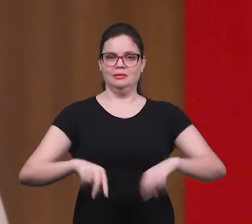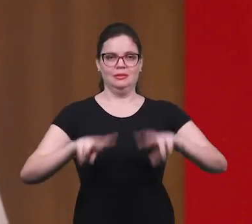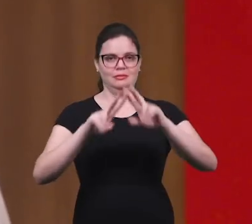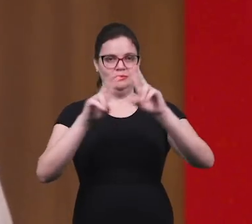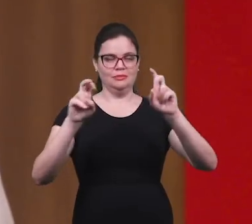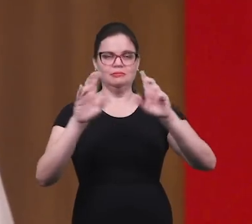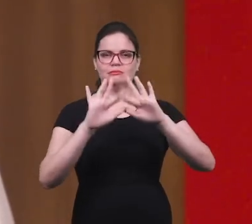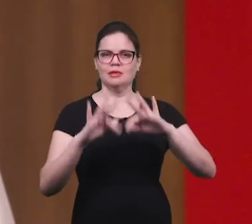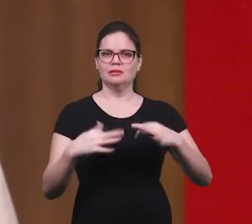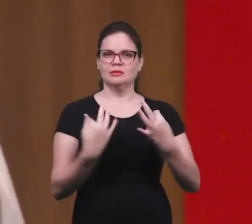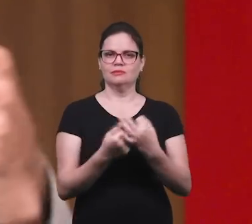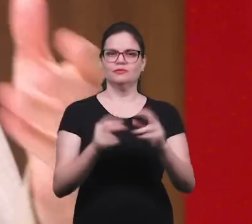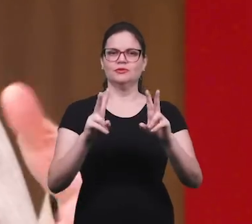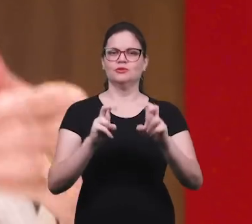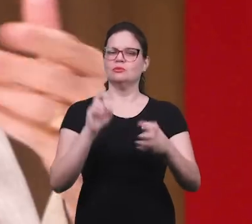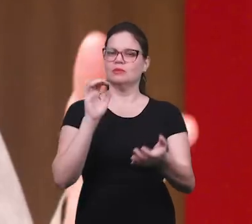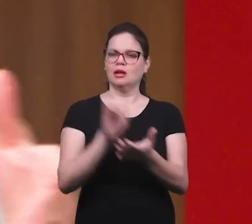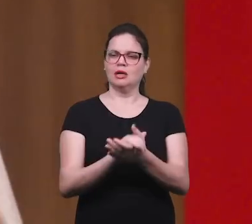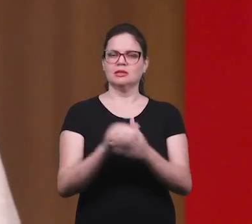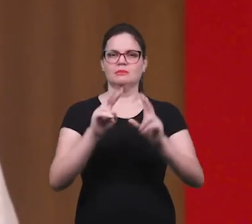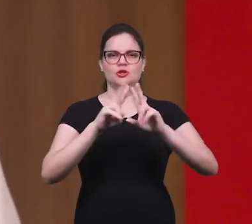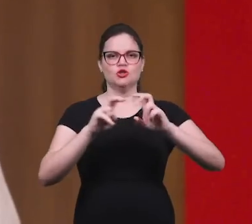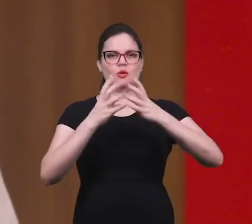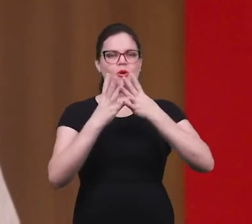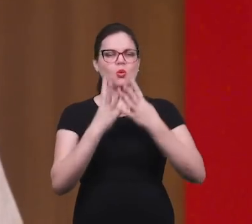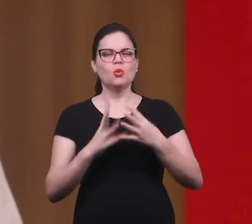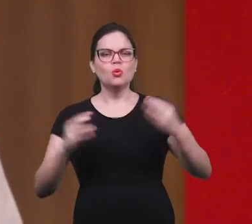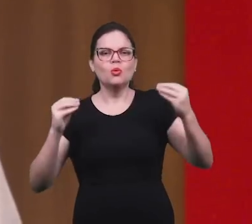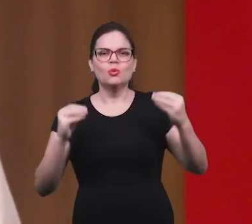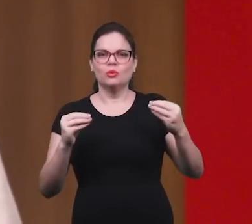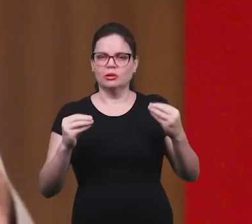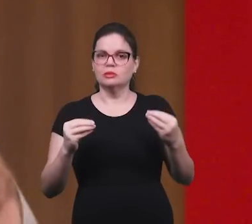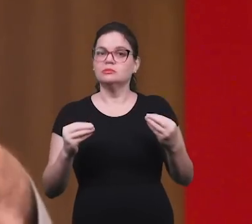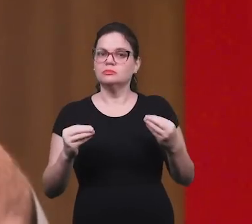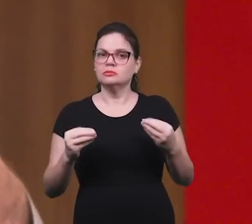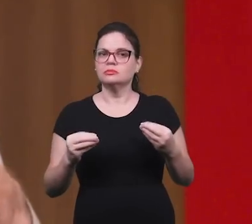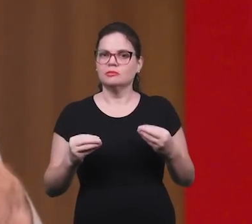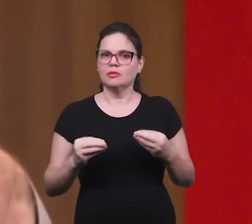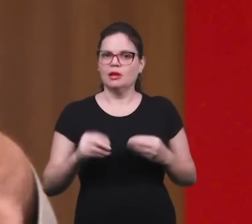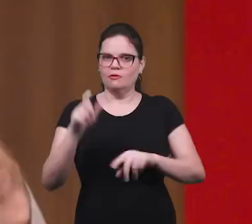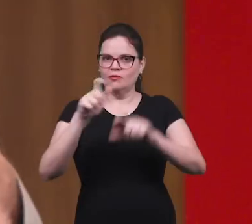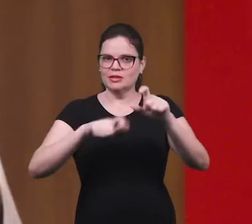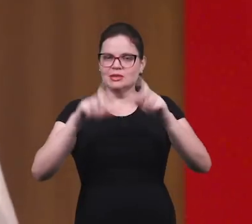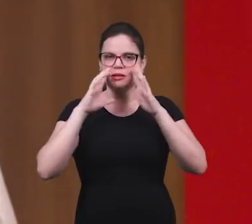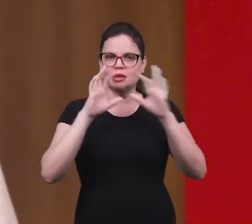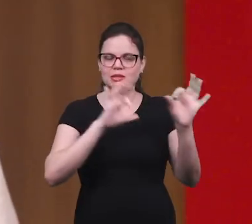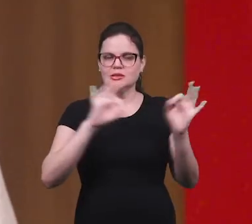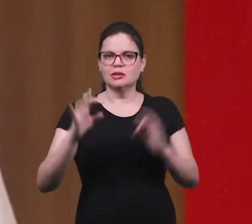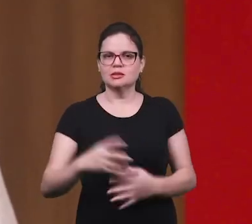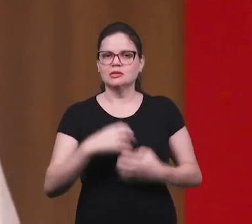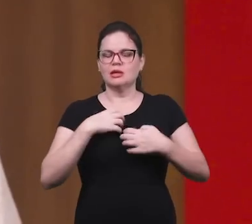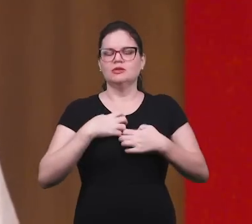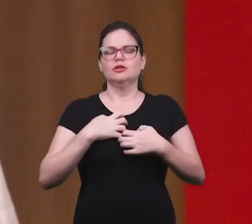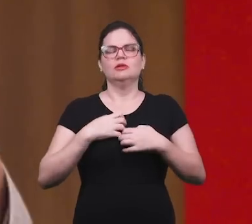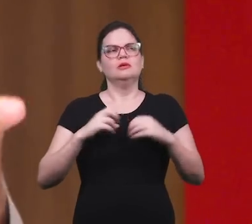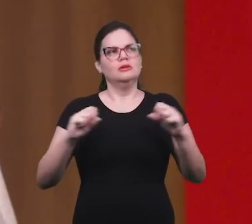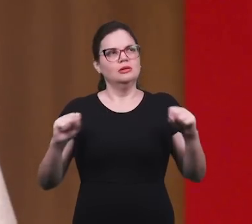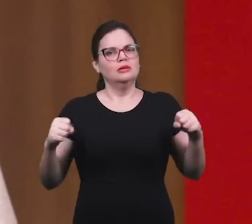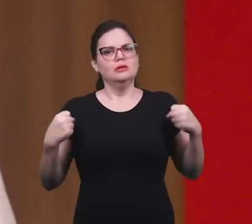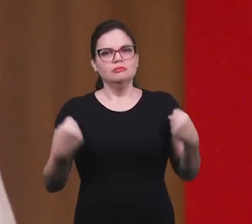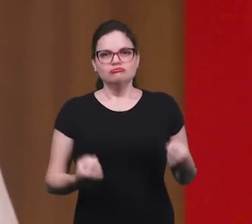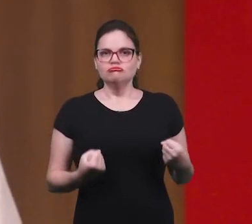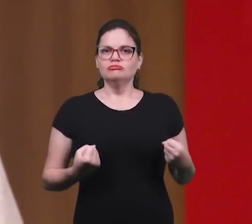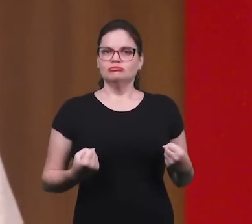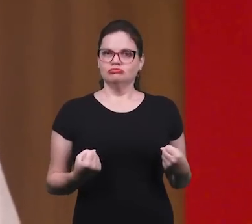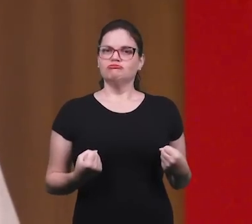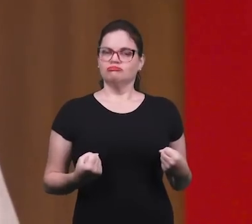família, sobre o casamento que cura essas feridas, isso está nutrindo talvez muitos lares nessa noite, muitas Glória a famílias.